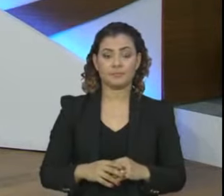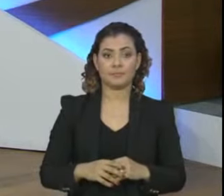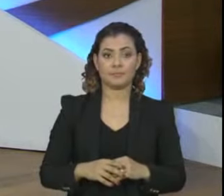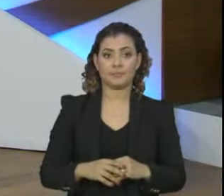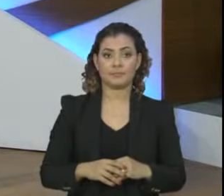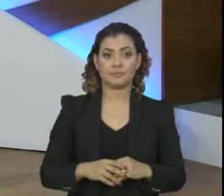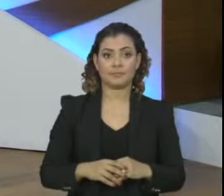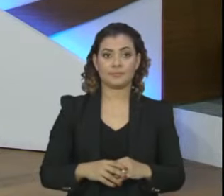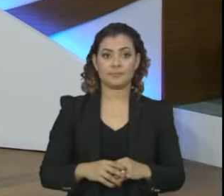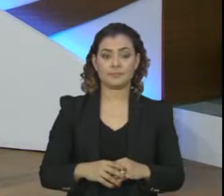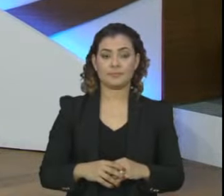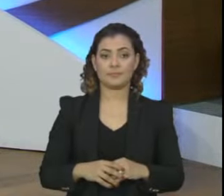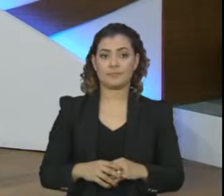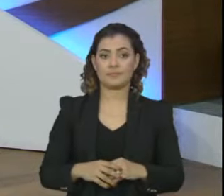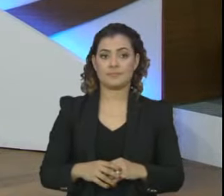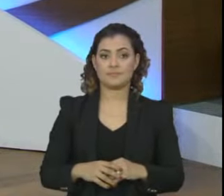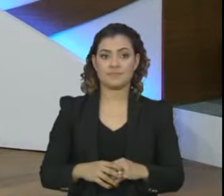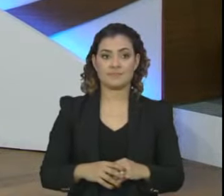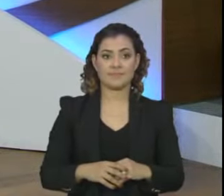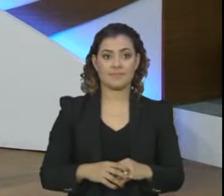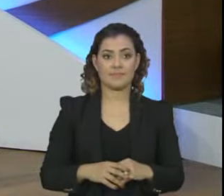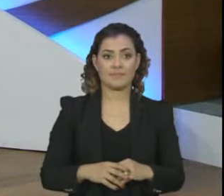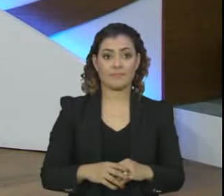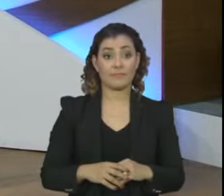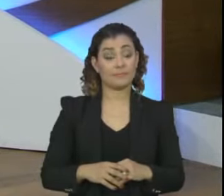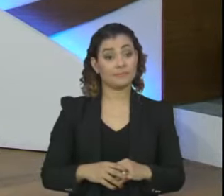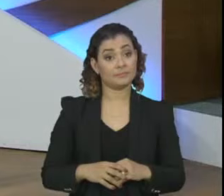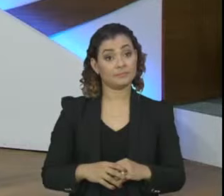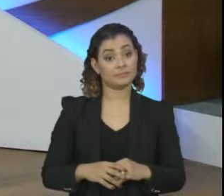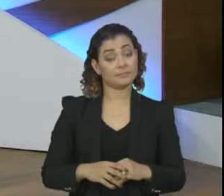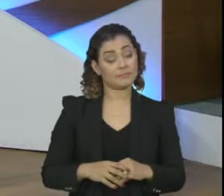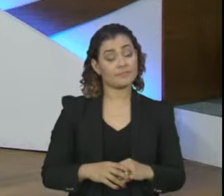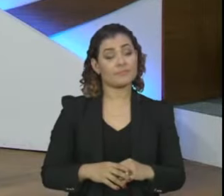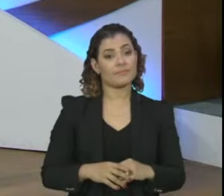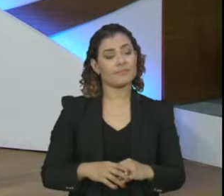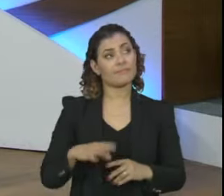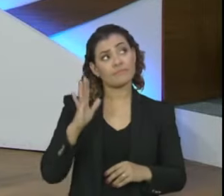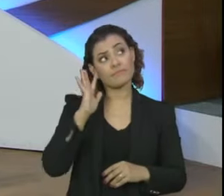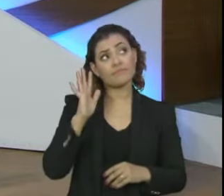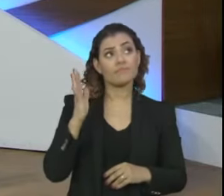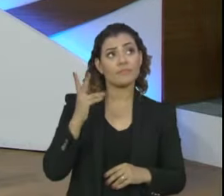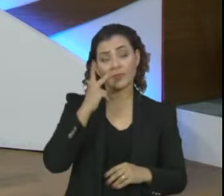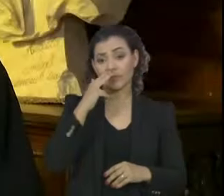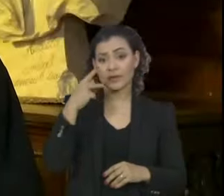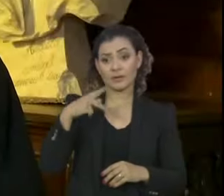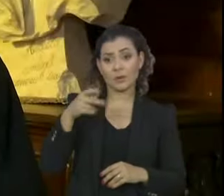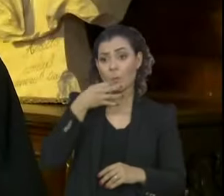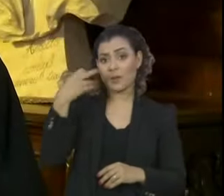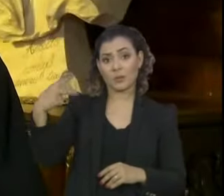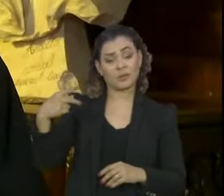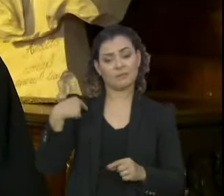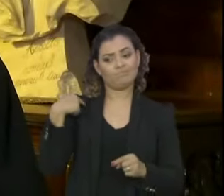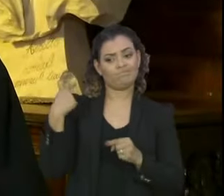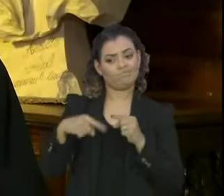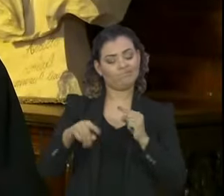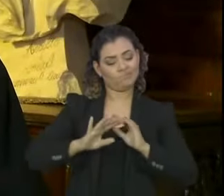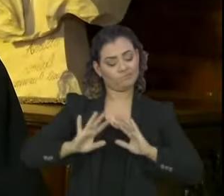E aí e eu penso antes de tudo o que foi com uma expressão infeliz